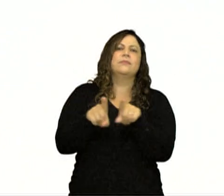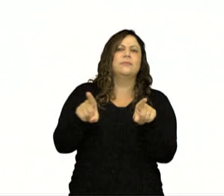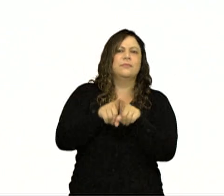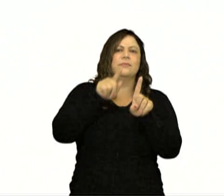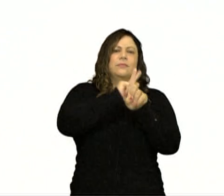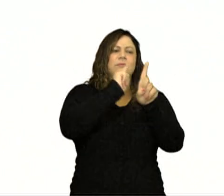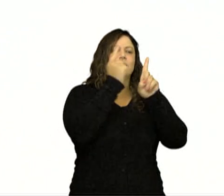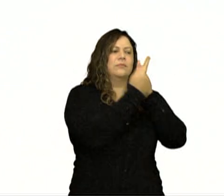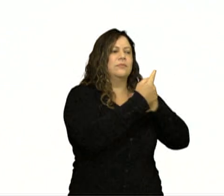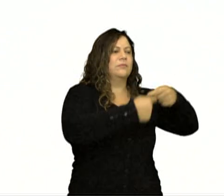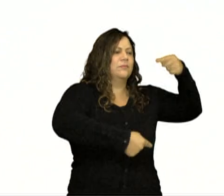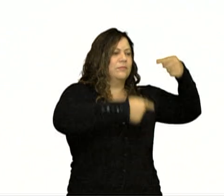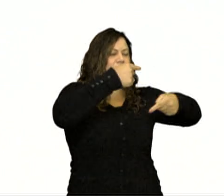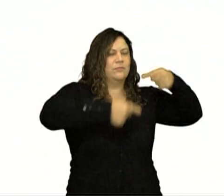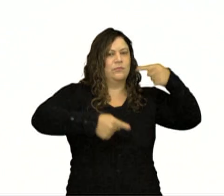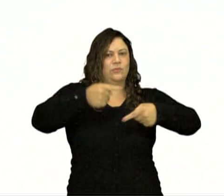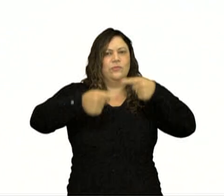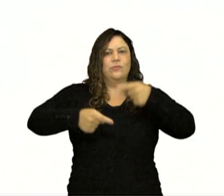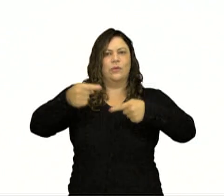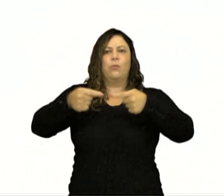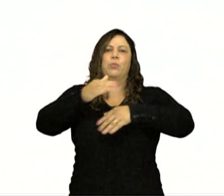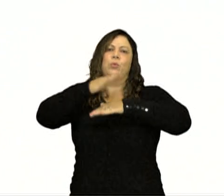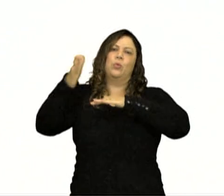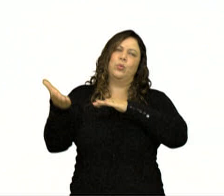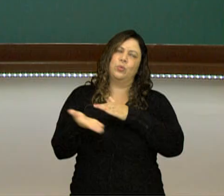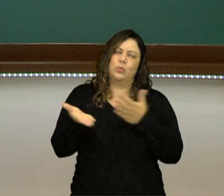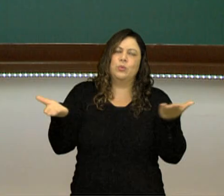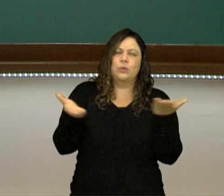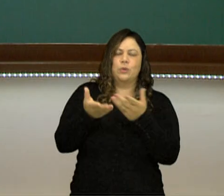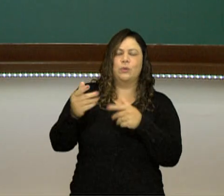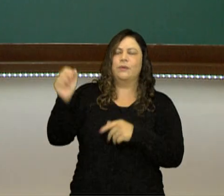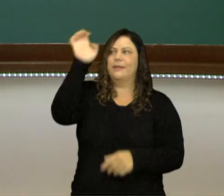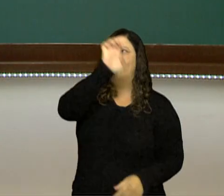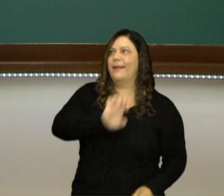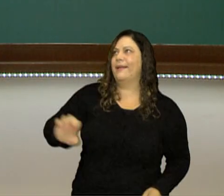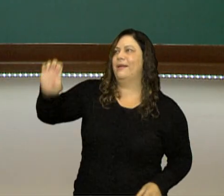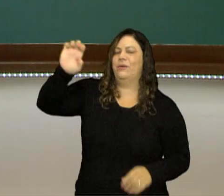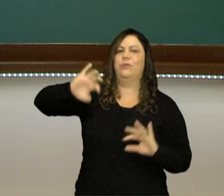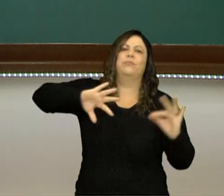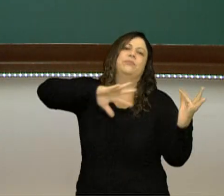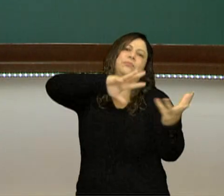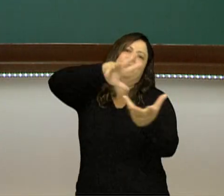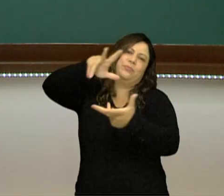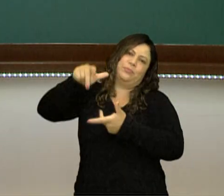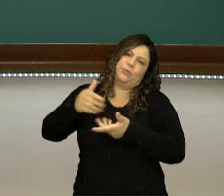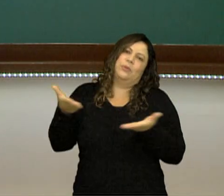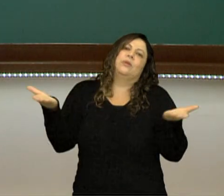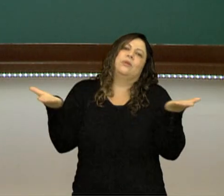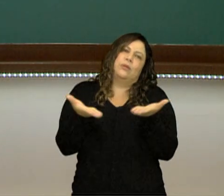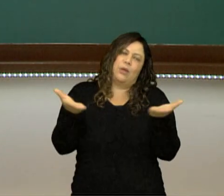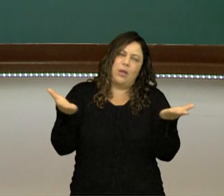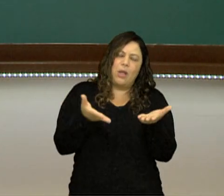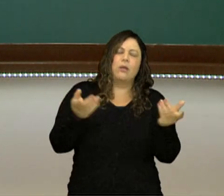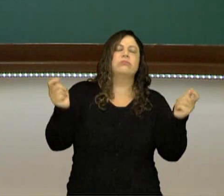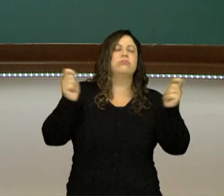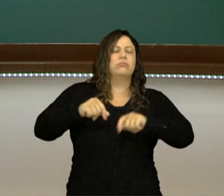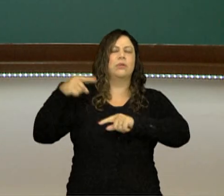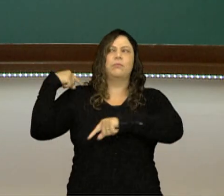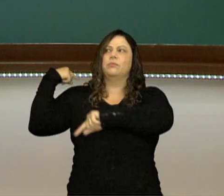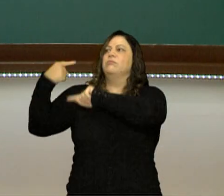geopolítica contemporânea da Europa e do mundo. Grande parte dos países e da nossa geopolítica atual ainda é